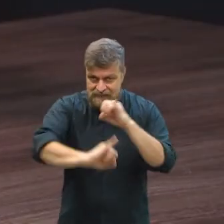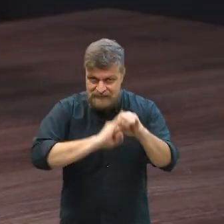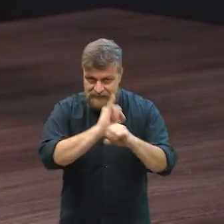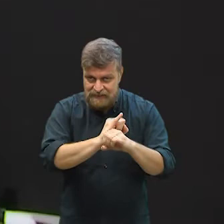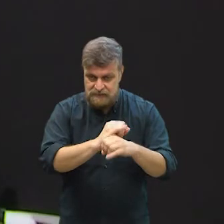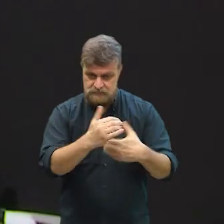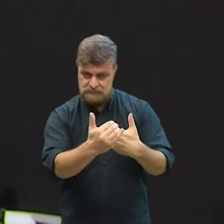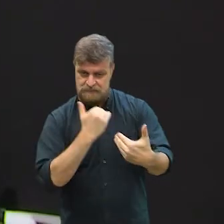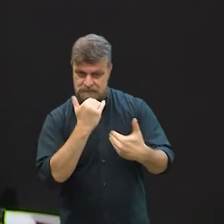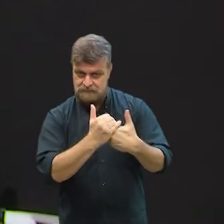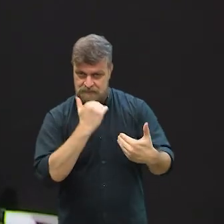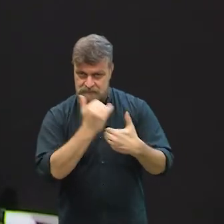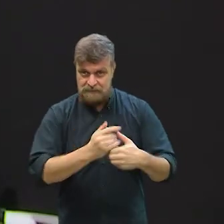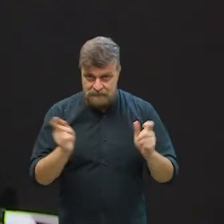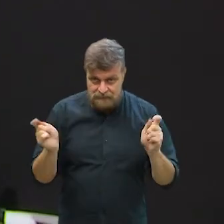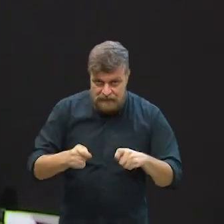virtual?